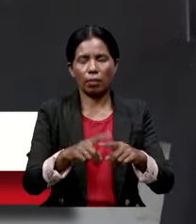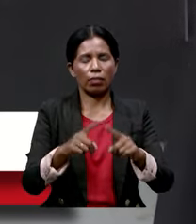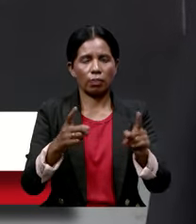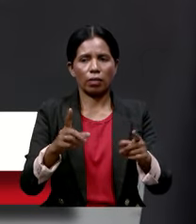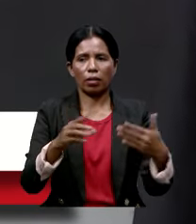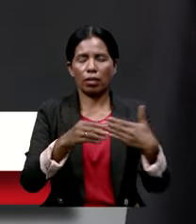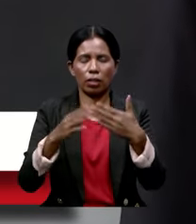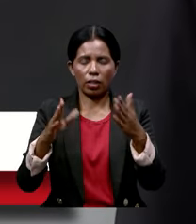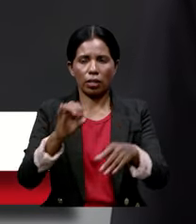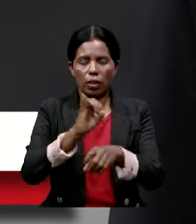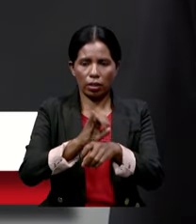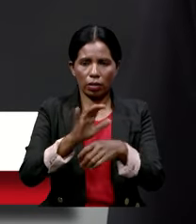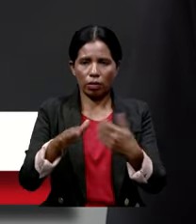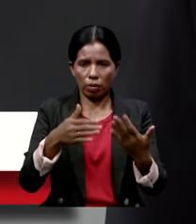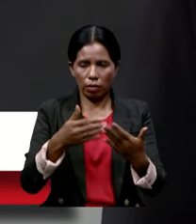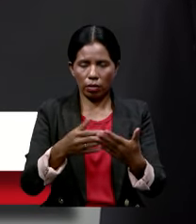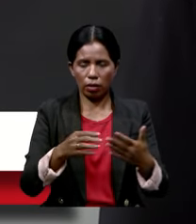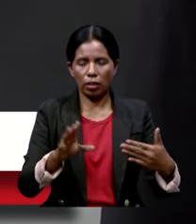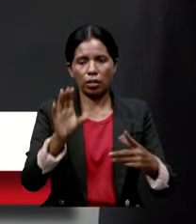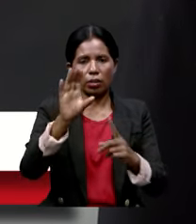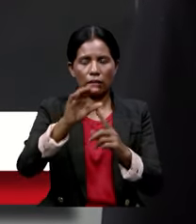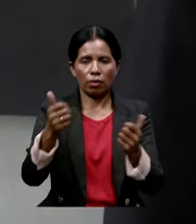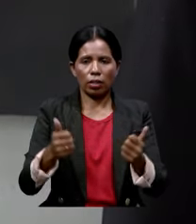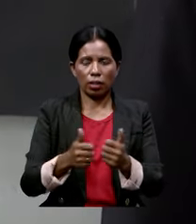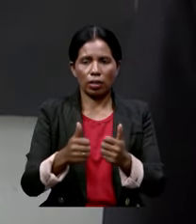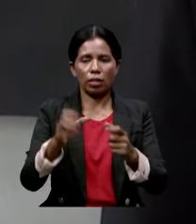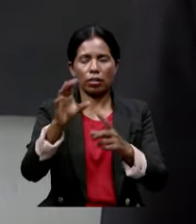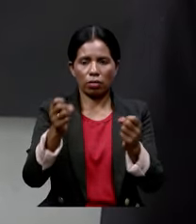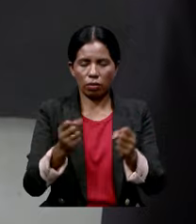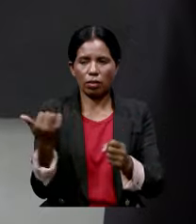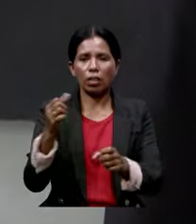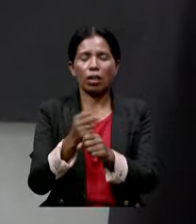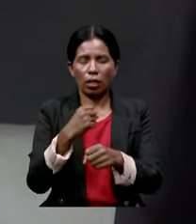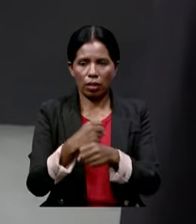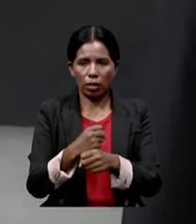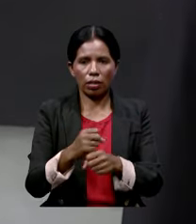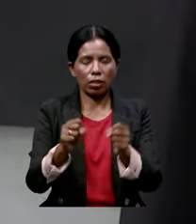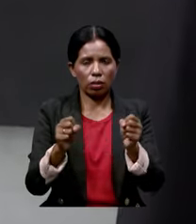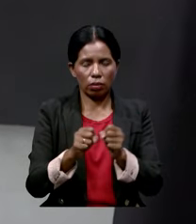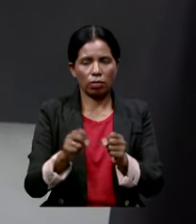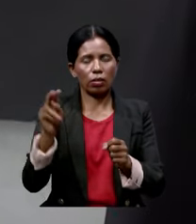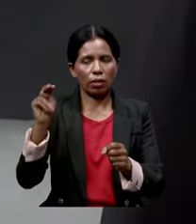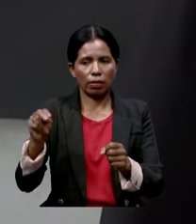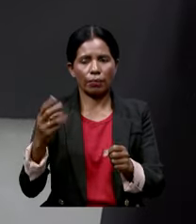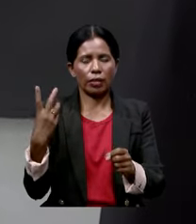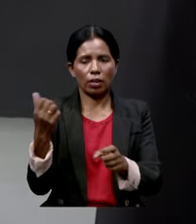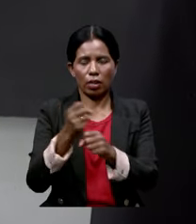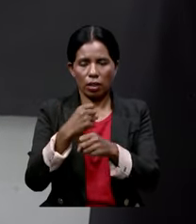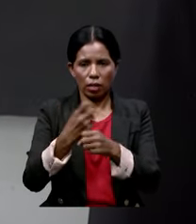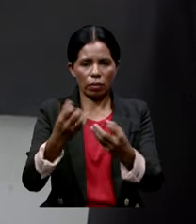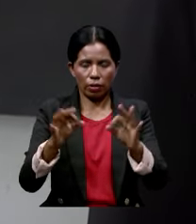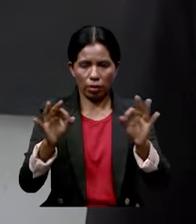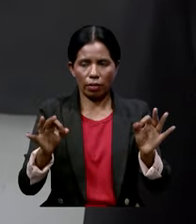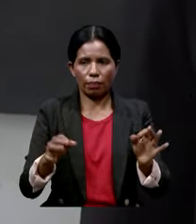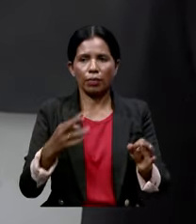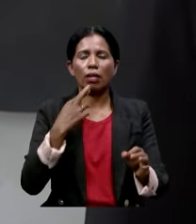Líder máximo é Craig Sira, Lilio Sefi Aleia, Sefi Sucu, Sir Halo ela tena. E a Sucu Nelara, Sir Halo tena, mas a linha